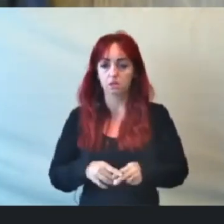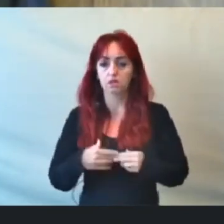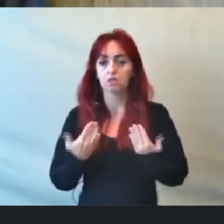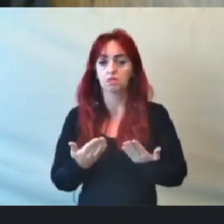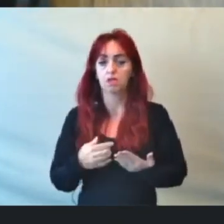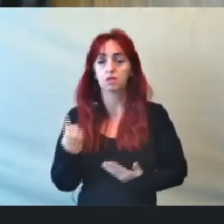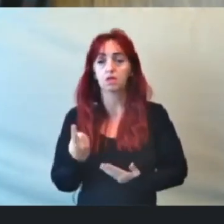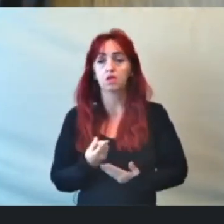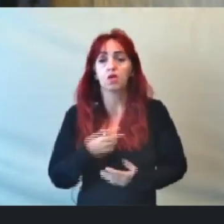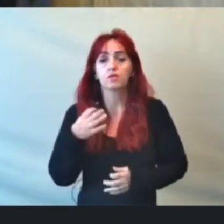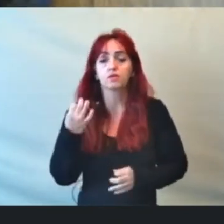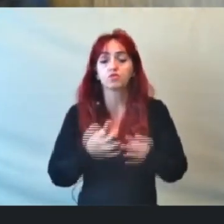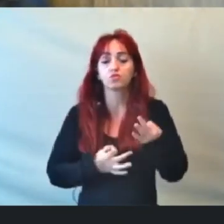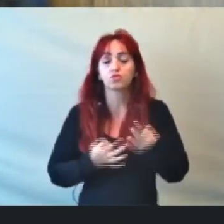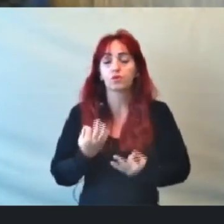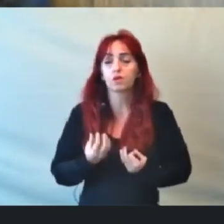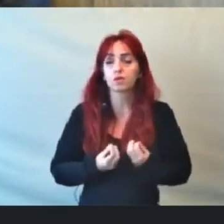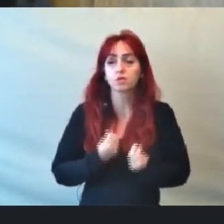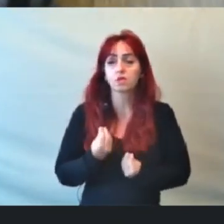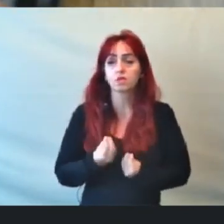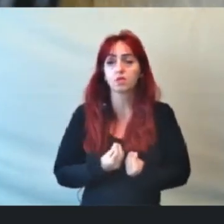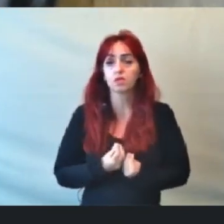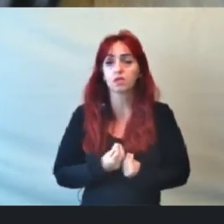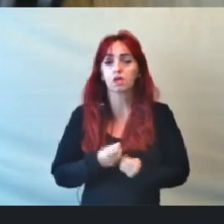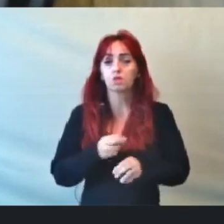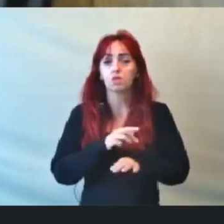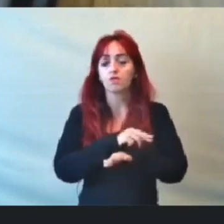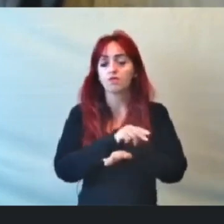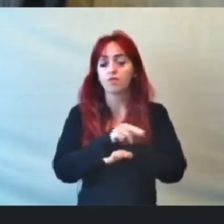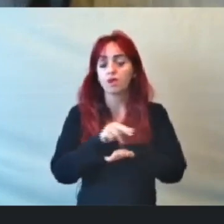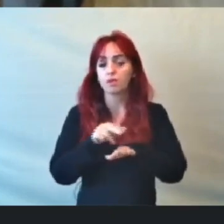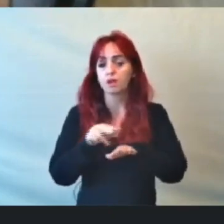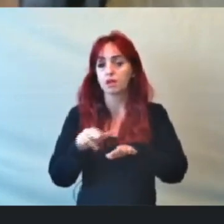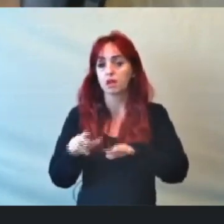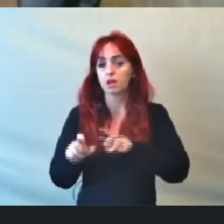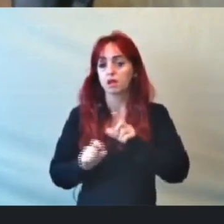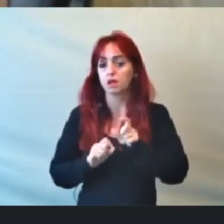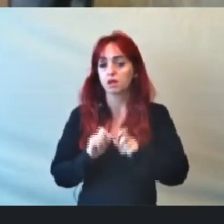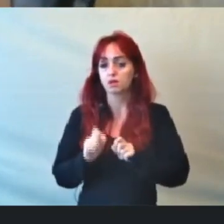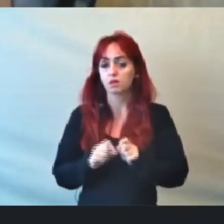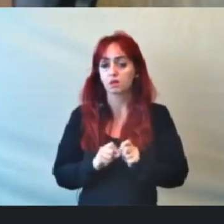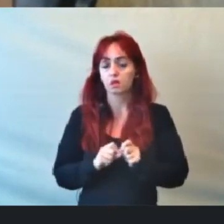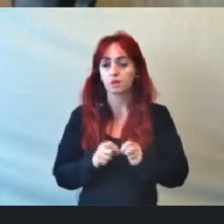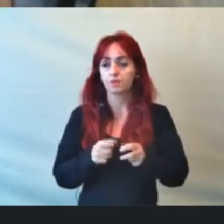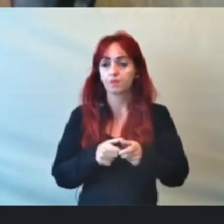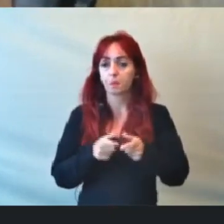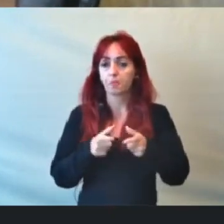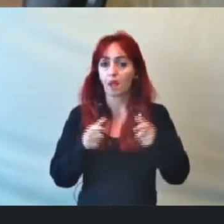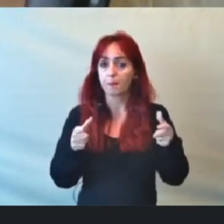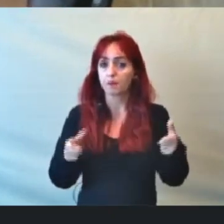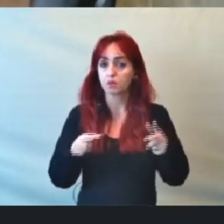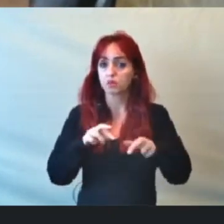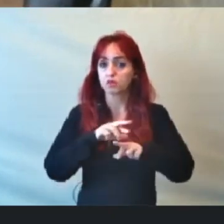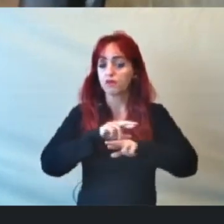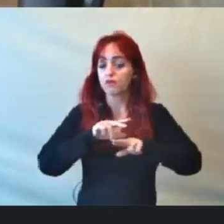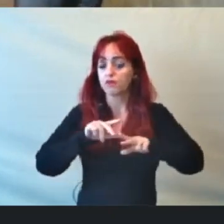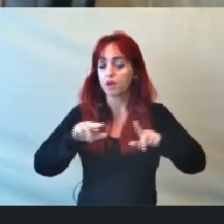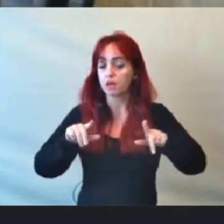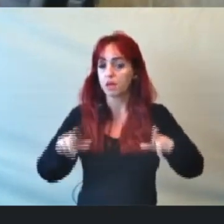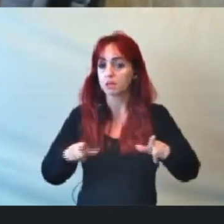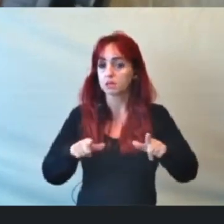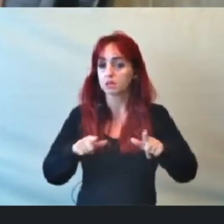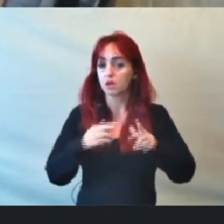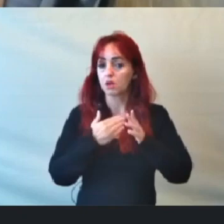a variabilidade, quer dizer, a amplitude de variação dos parâmetros, como o fósforo